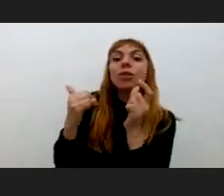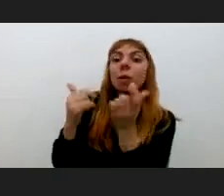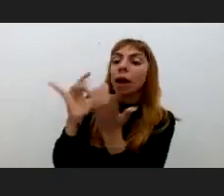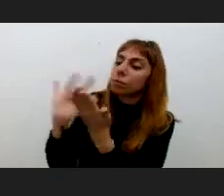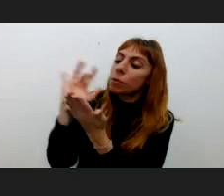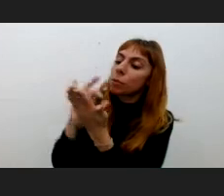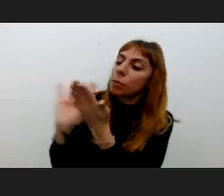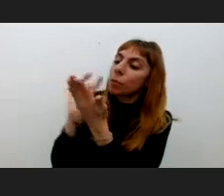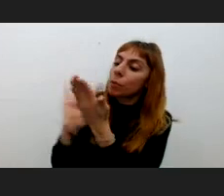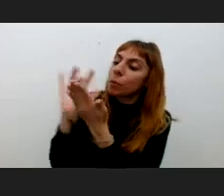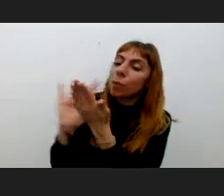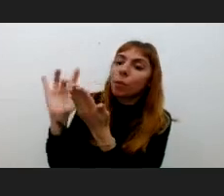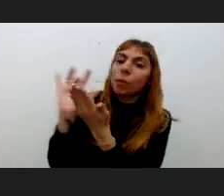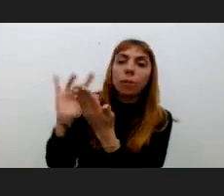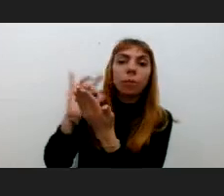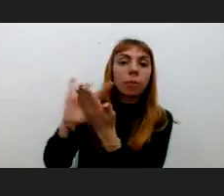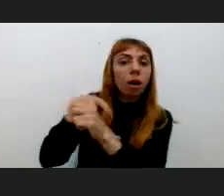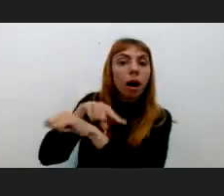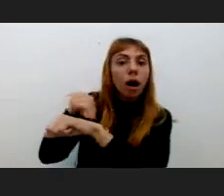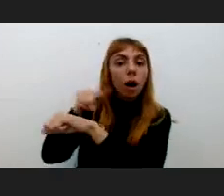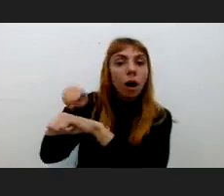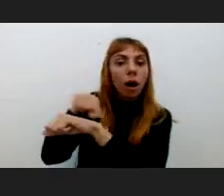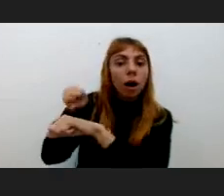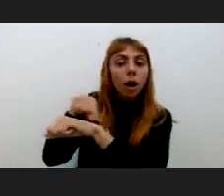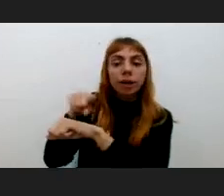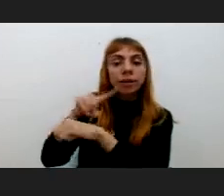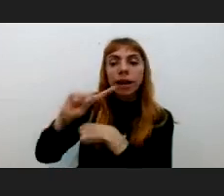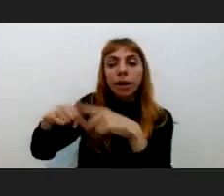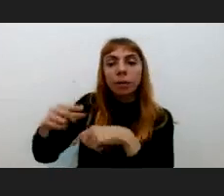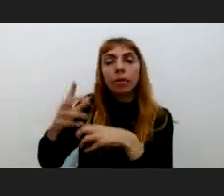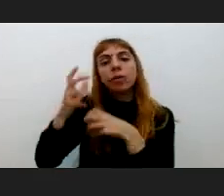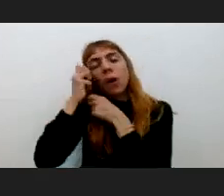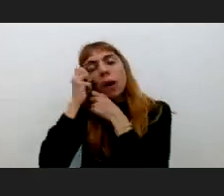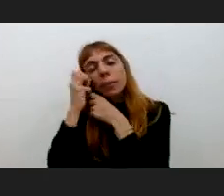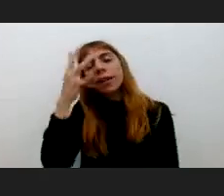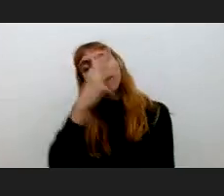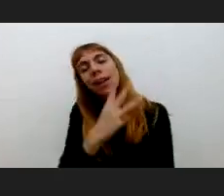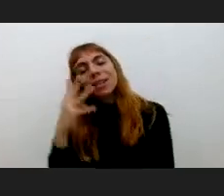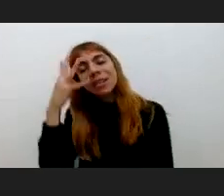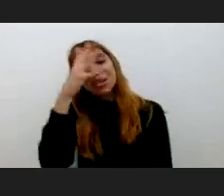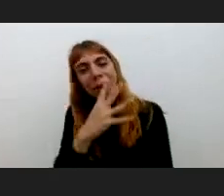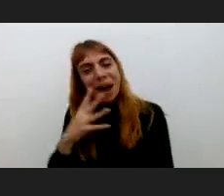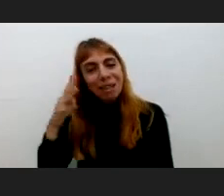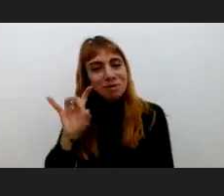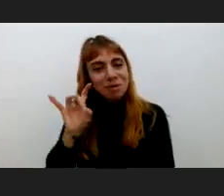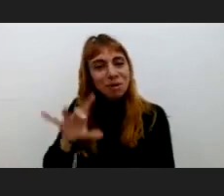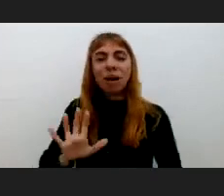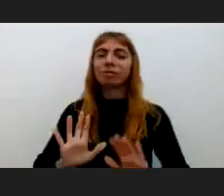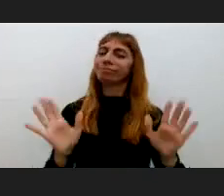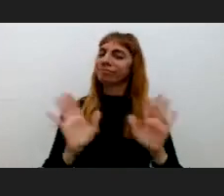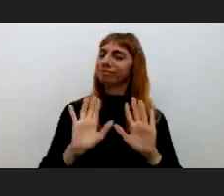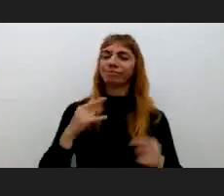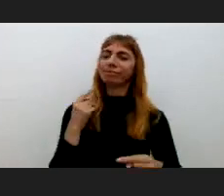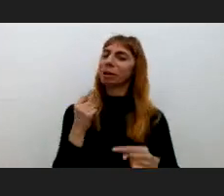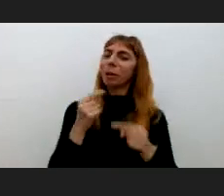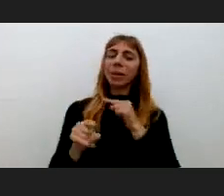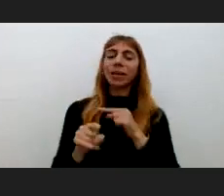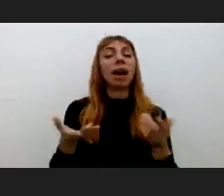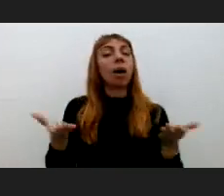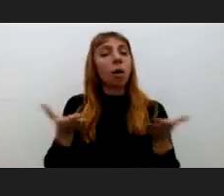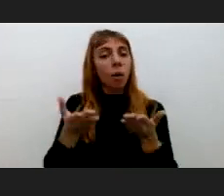as recomendações internacionais são de que a pessoa tenha pelo menos 7 horas de sono,